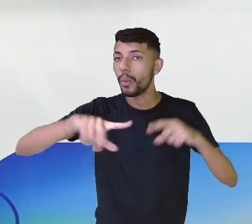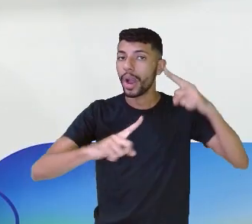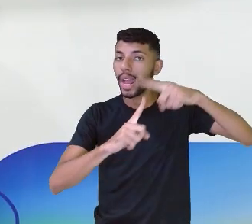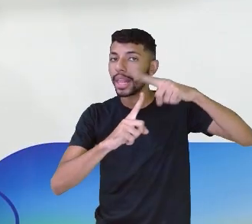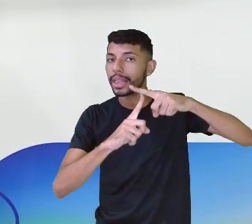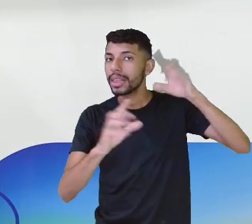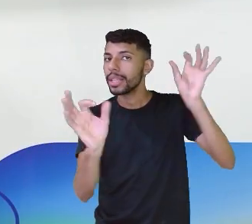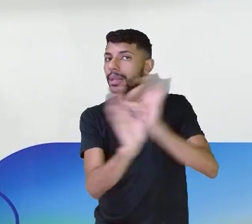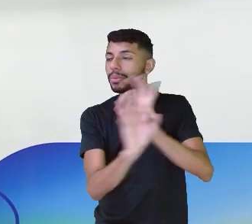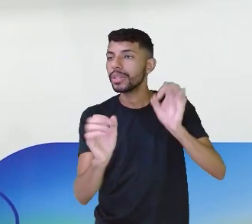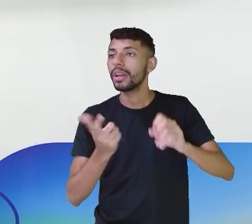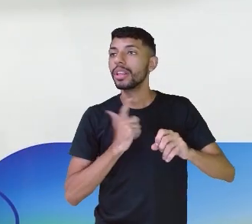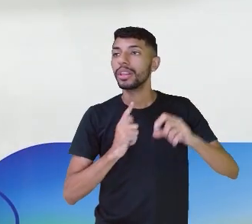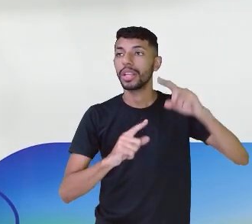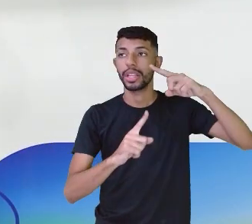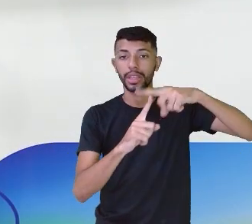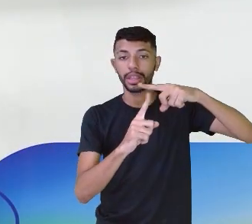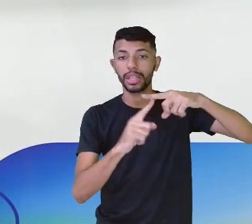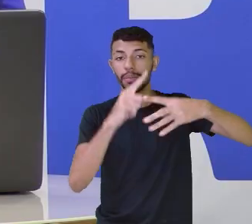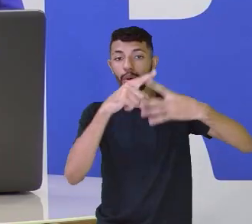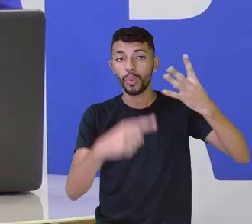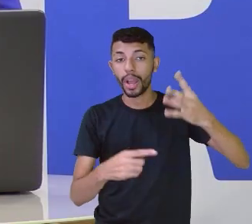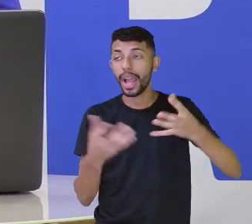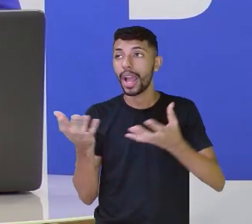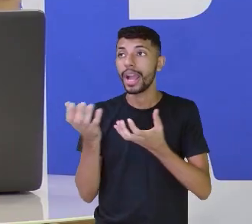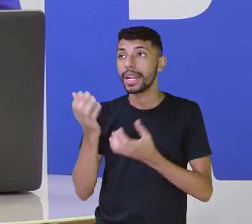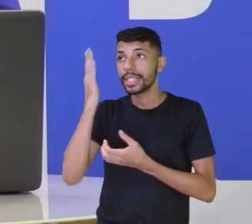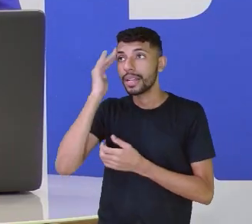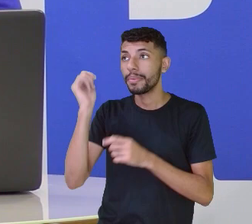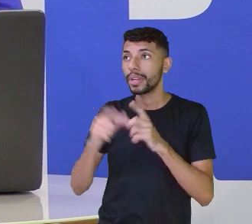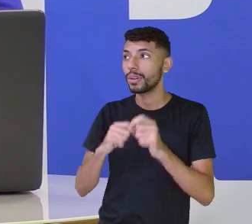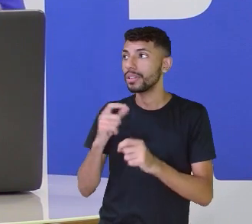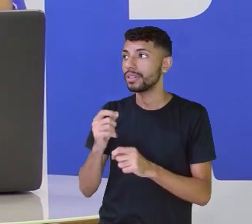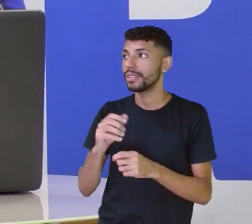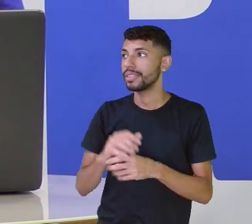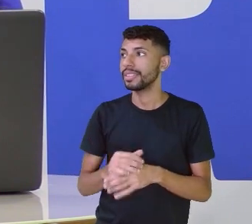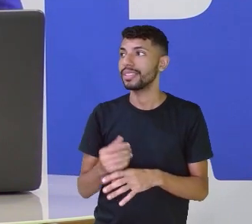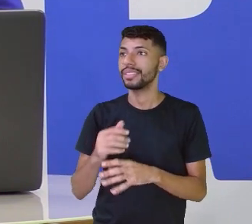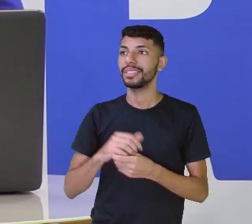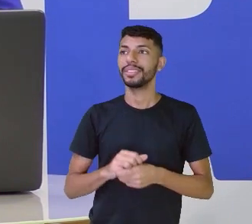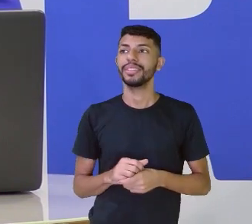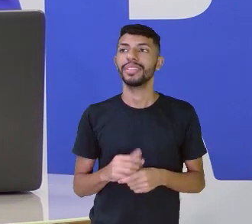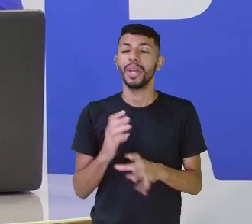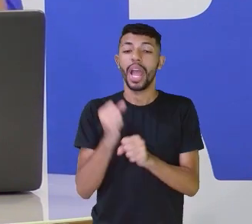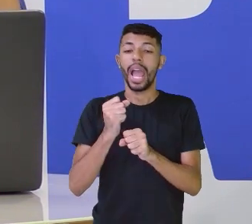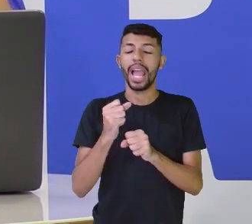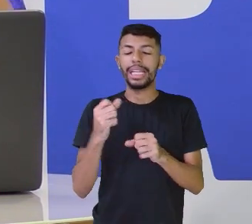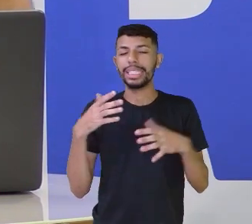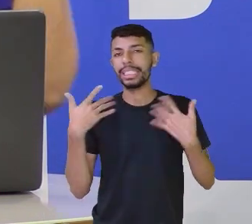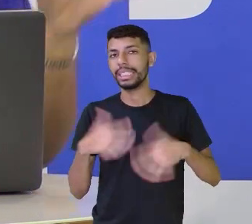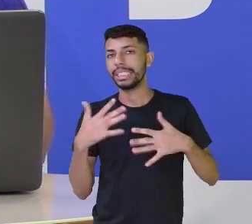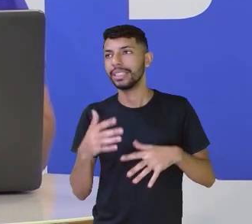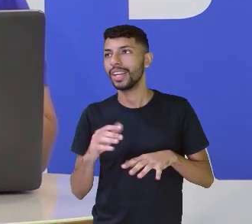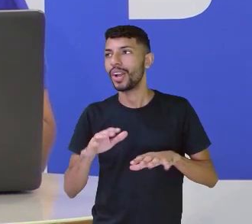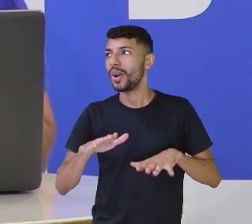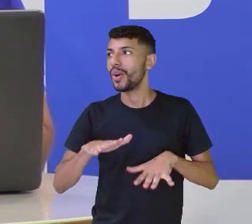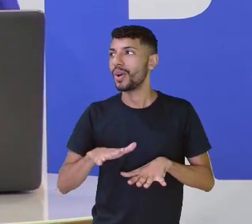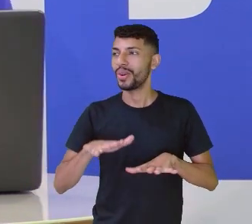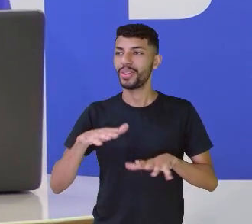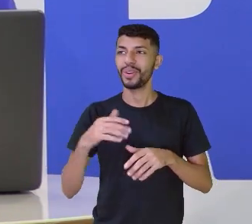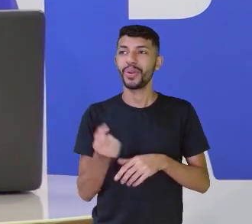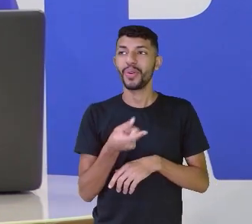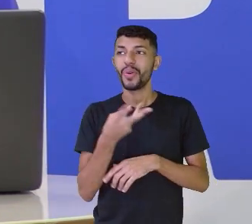lá são quais 4 são os tipos. tipos, Ela não. quer saber total, tá certo? Juntando. Eita, falei. Foi sem querer querendo. Quanto foi no